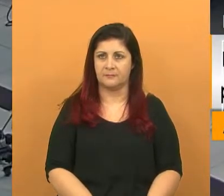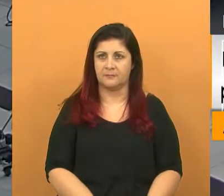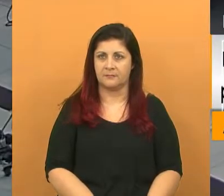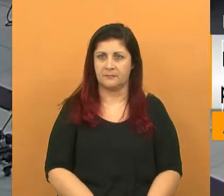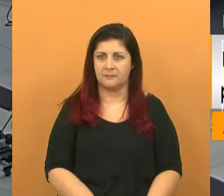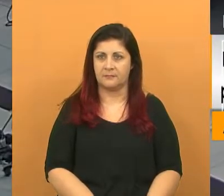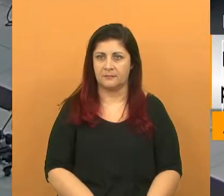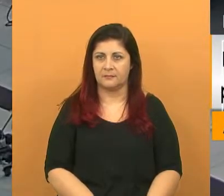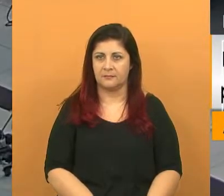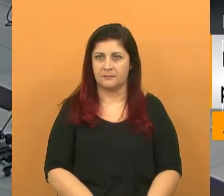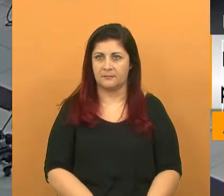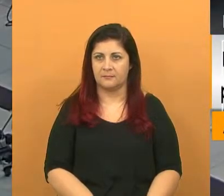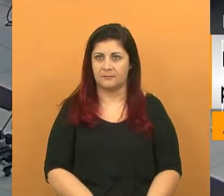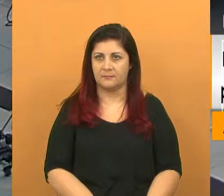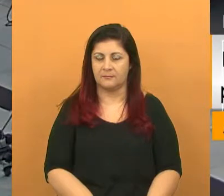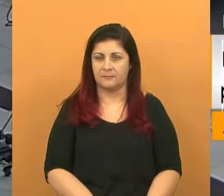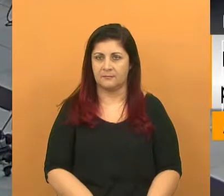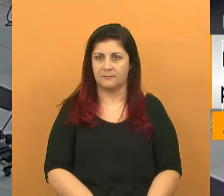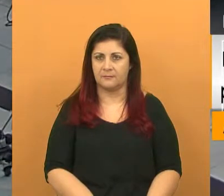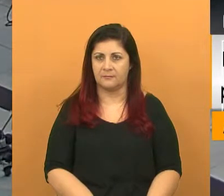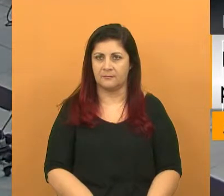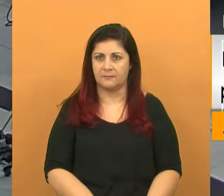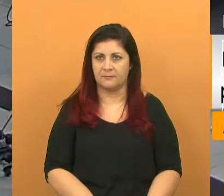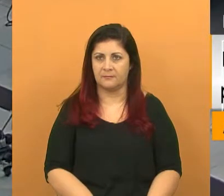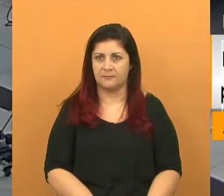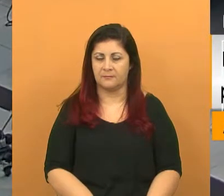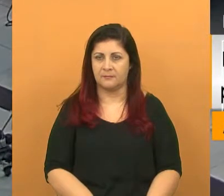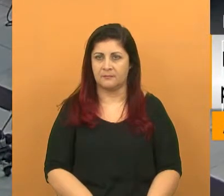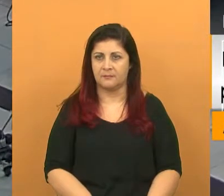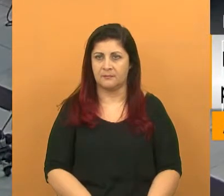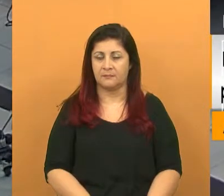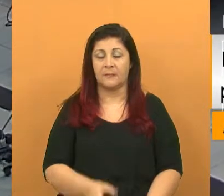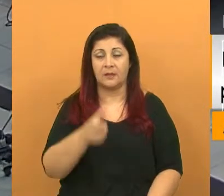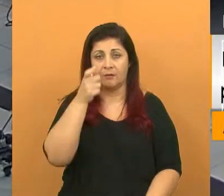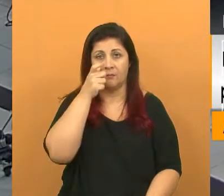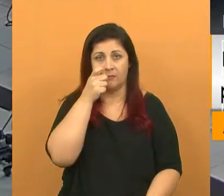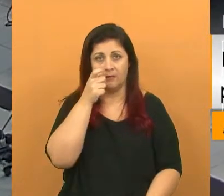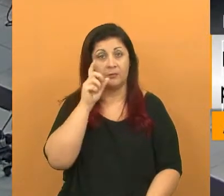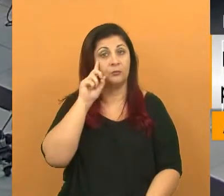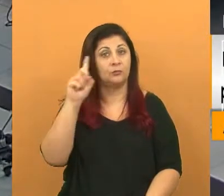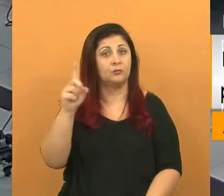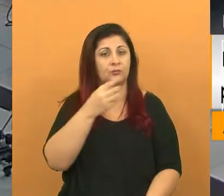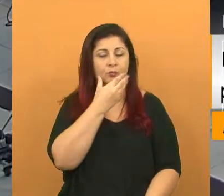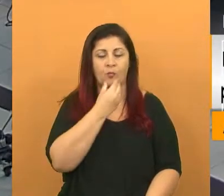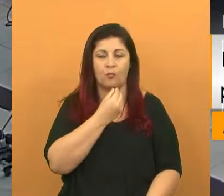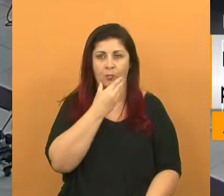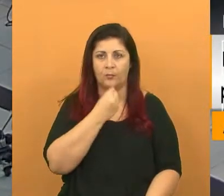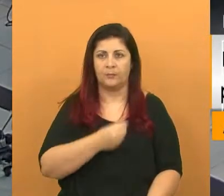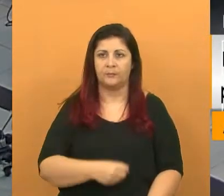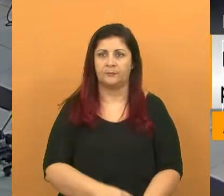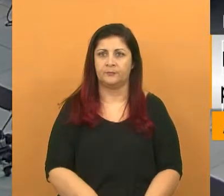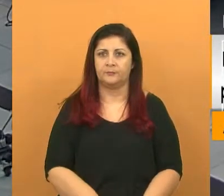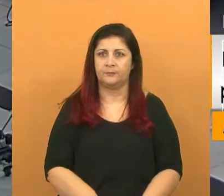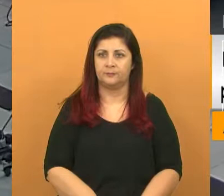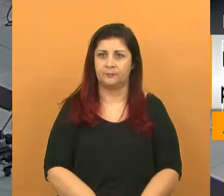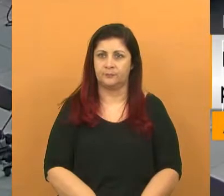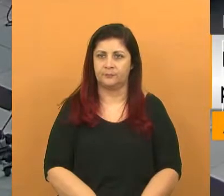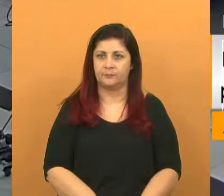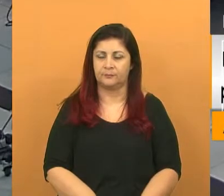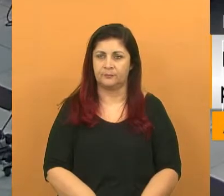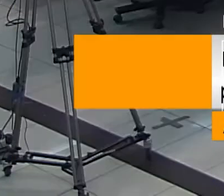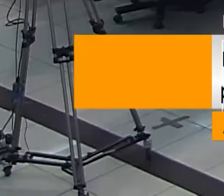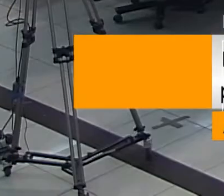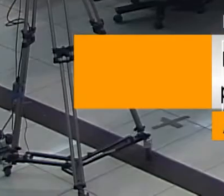Para um dia dos homens, né, estamos falando, né? Mas vamos ver o andamento que dá. O projeto continua em discussão.